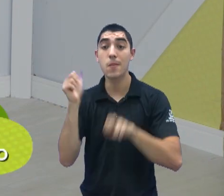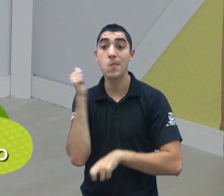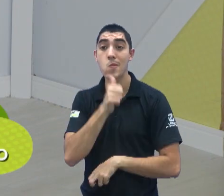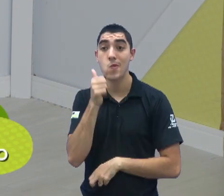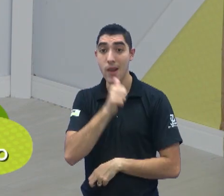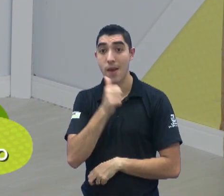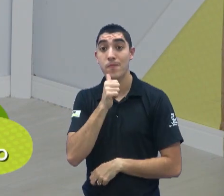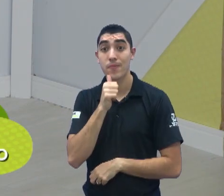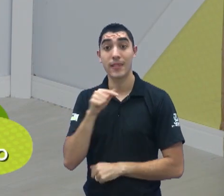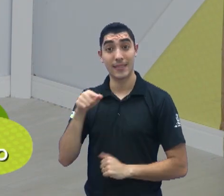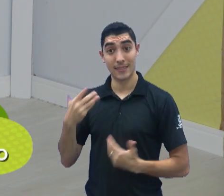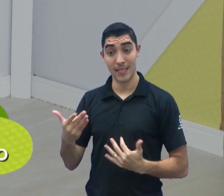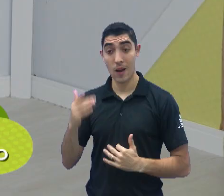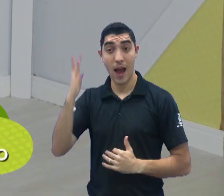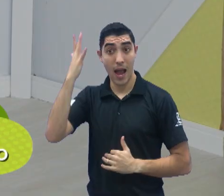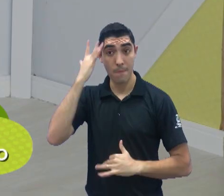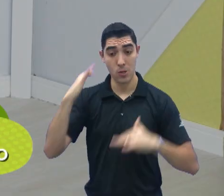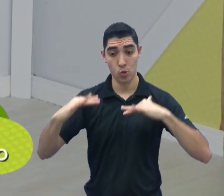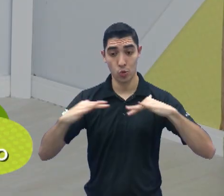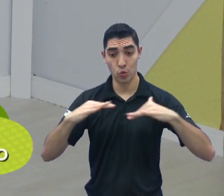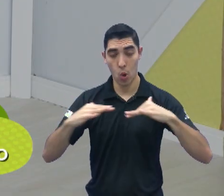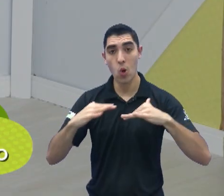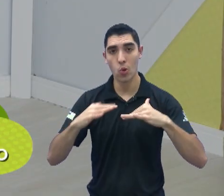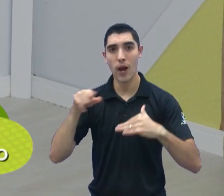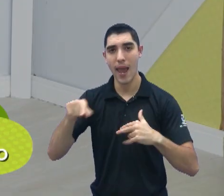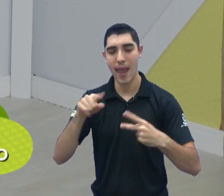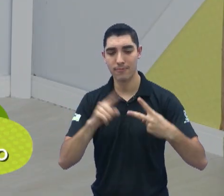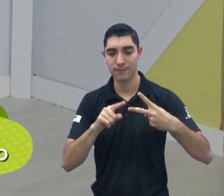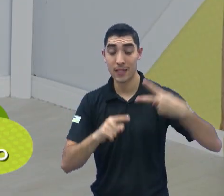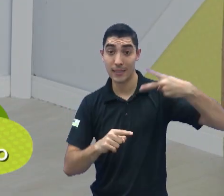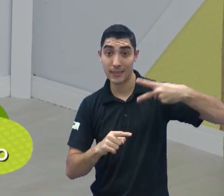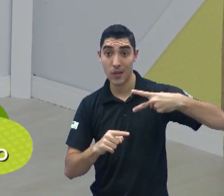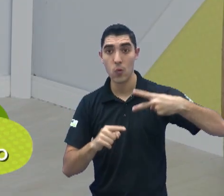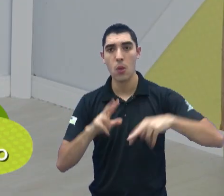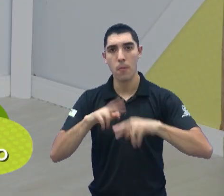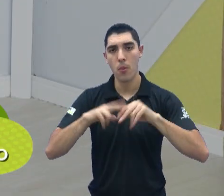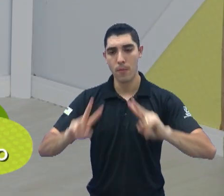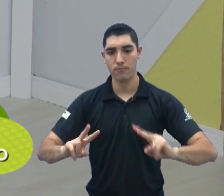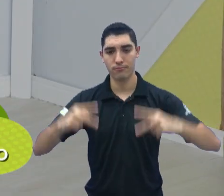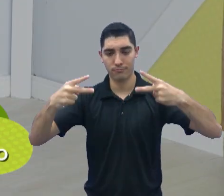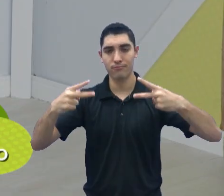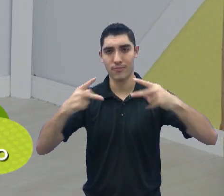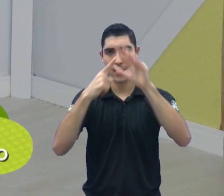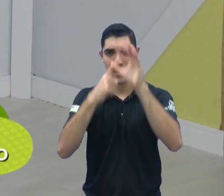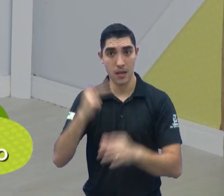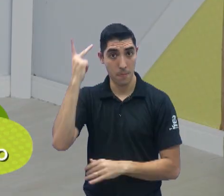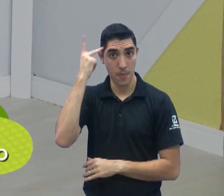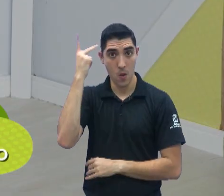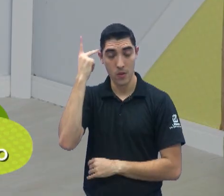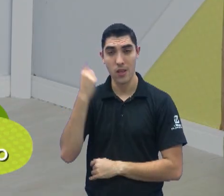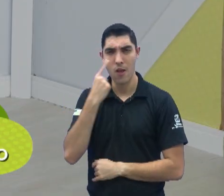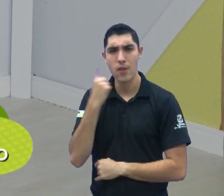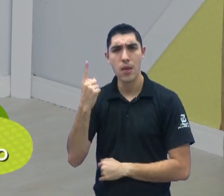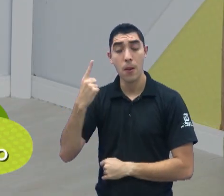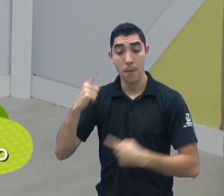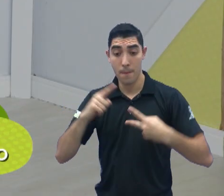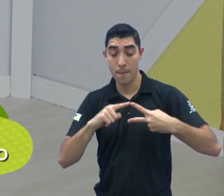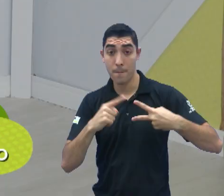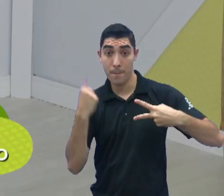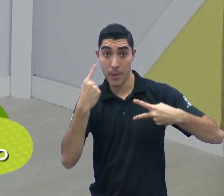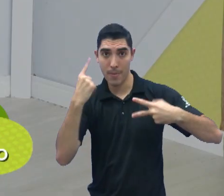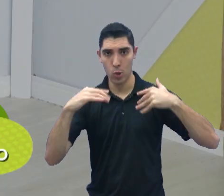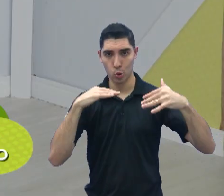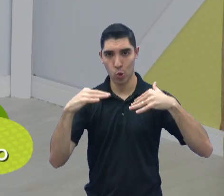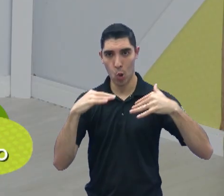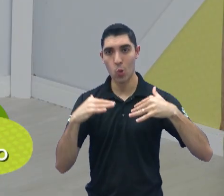Máquina Amarela entra em quadra amanhã pelo jogo de volta das semifinais do Campeonato Paulista. Você tá vendo aí imagens do jogo de ida, em que o São